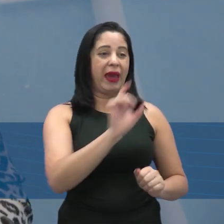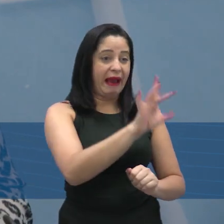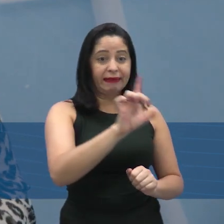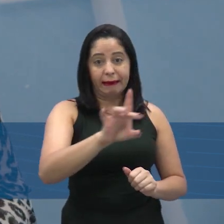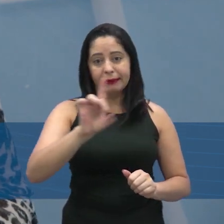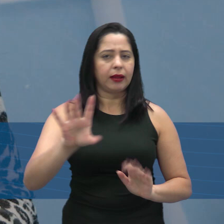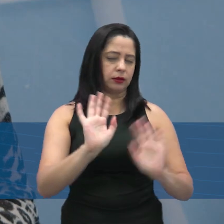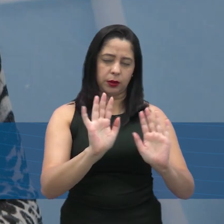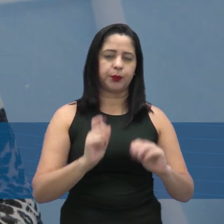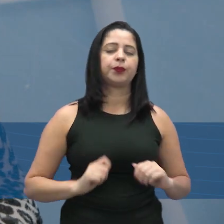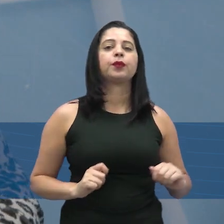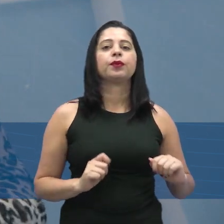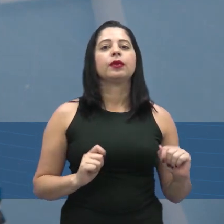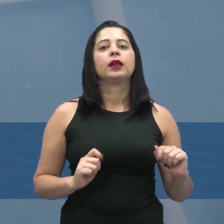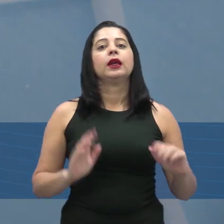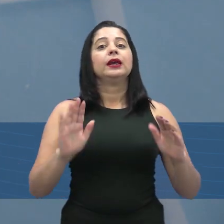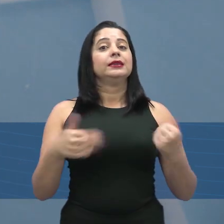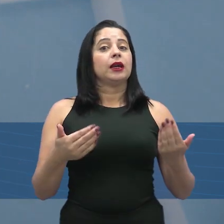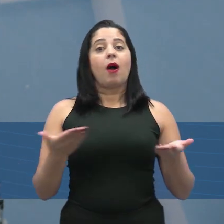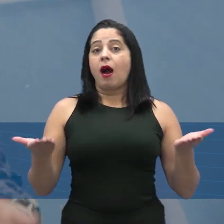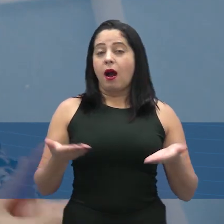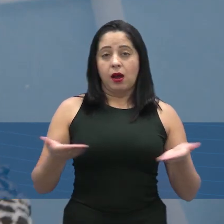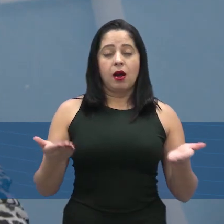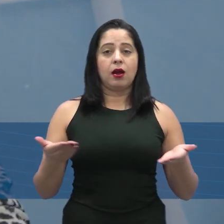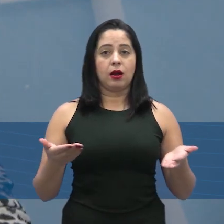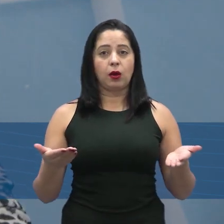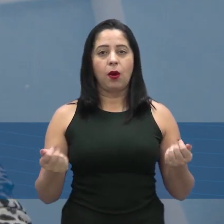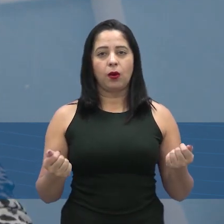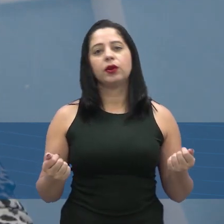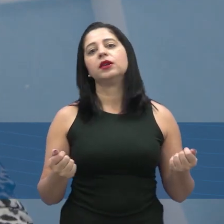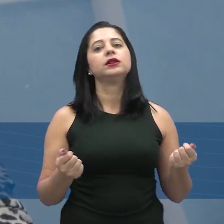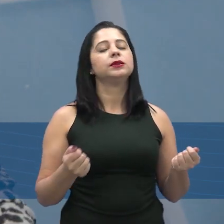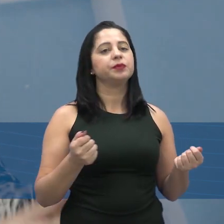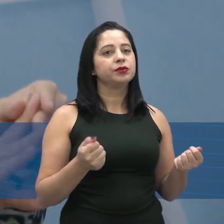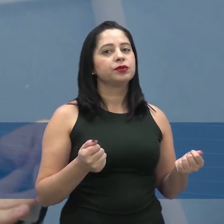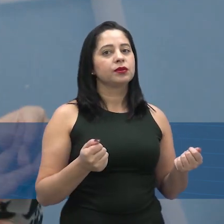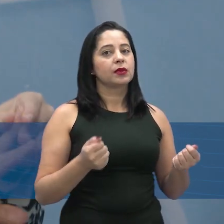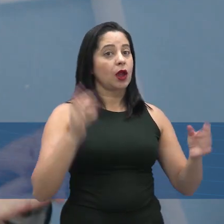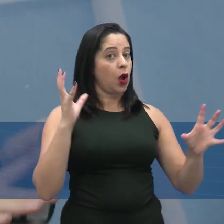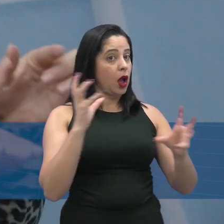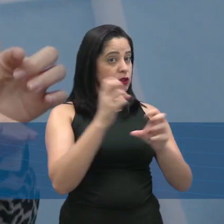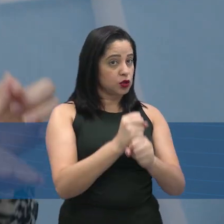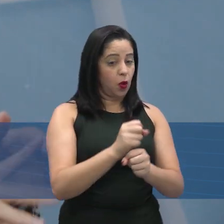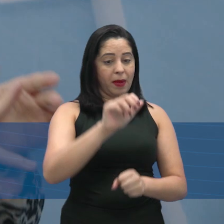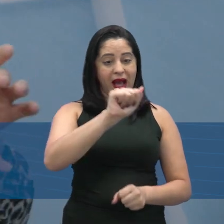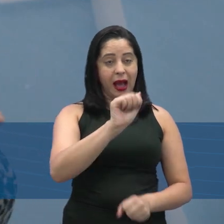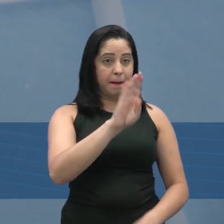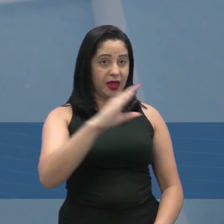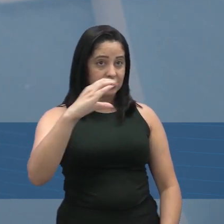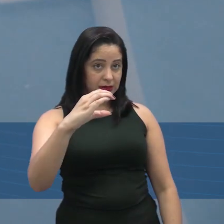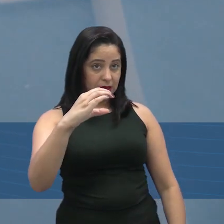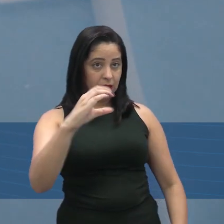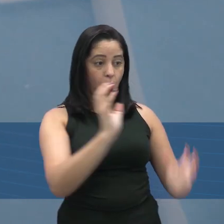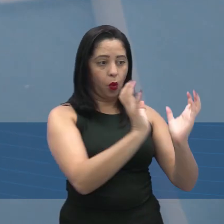uma única pessoa. Pela primeira vez, né, a gente falou, Edson, a soma das classes A, B